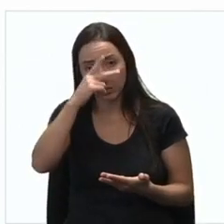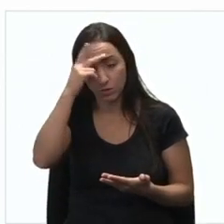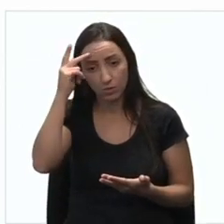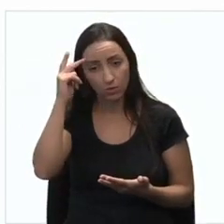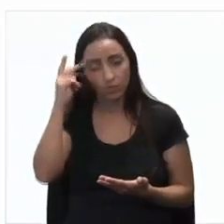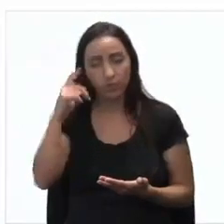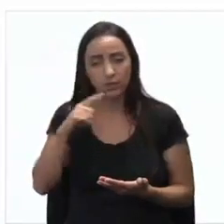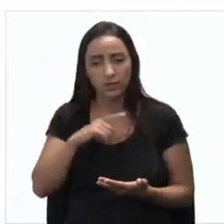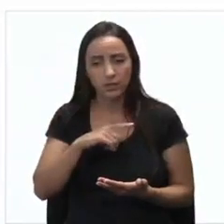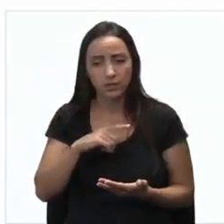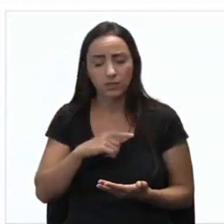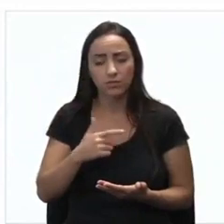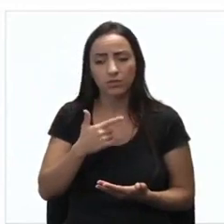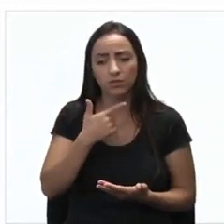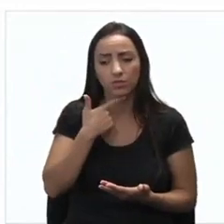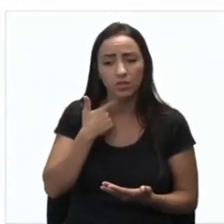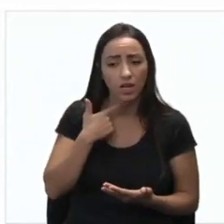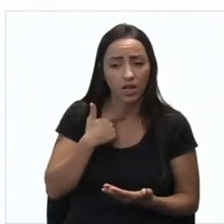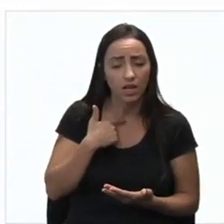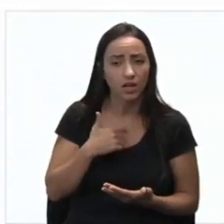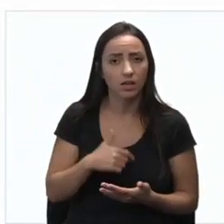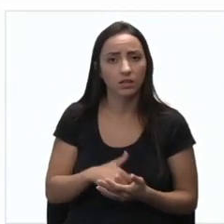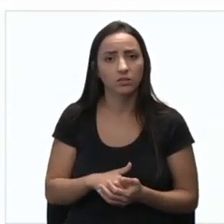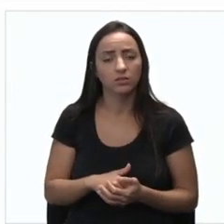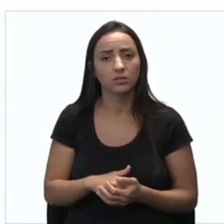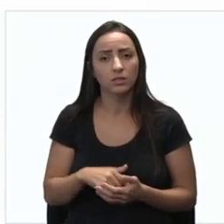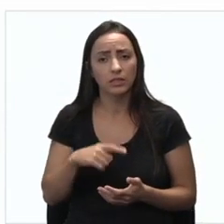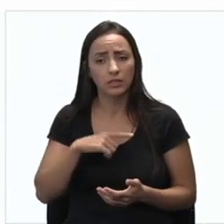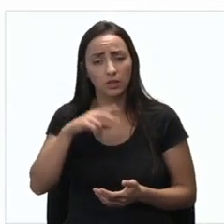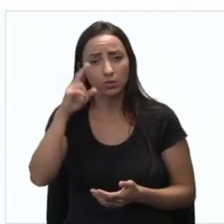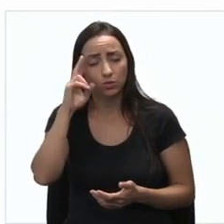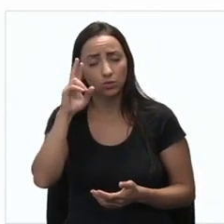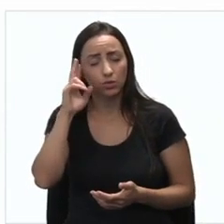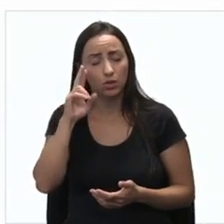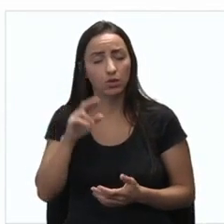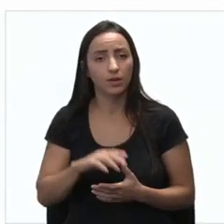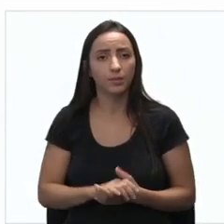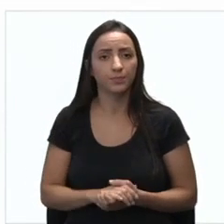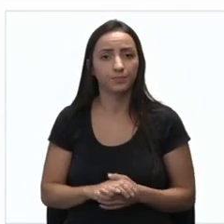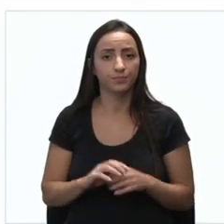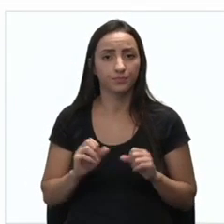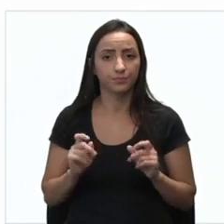os seus desejos, a sua história singular, ok? E,